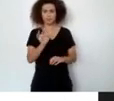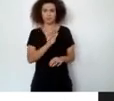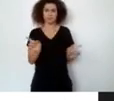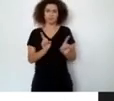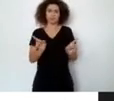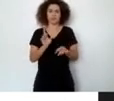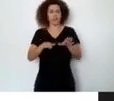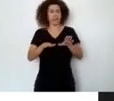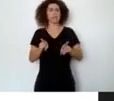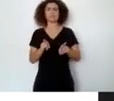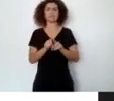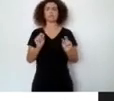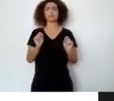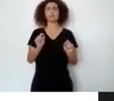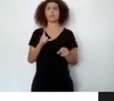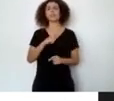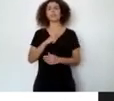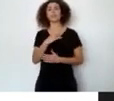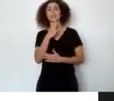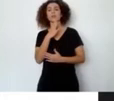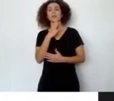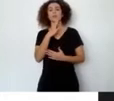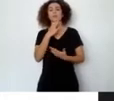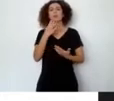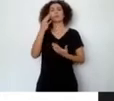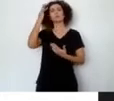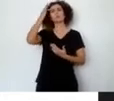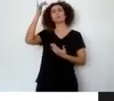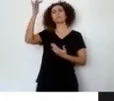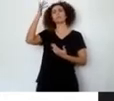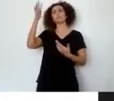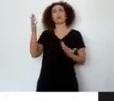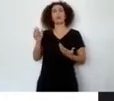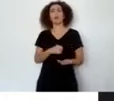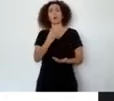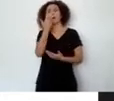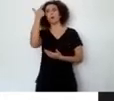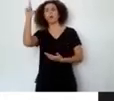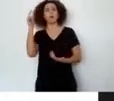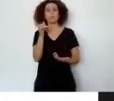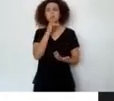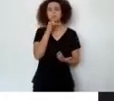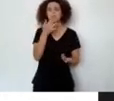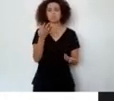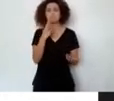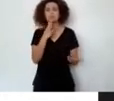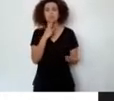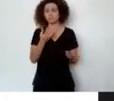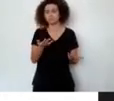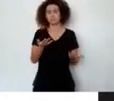formação uma formação empírica, um conhecimento também, que é muito comum você ver